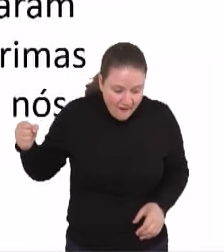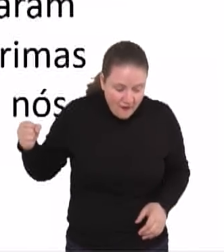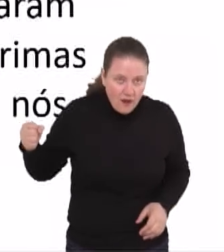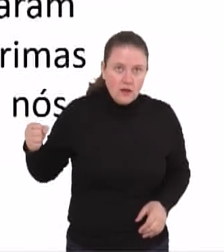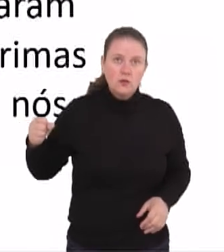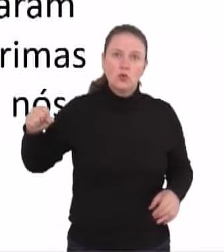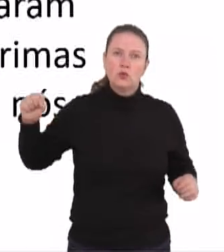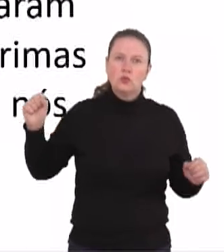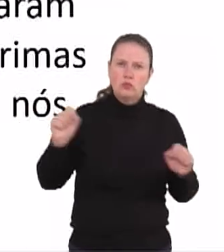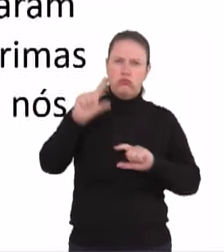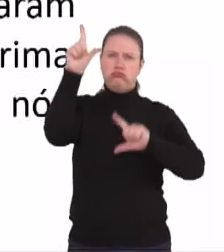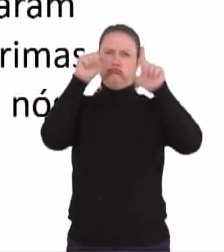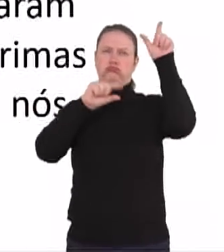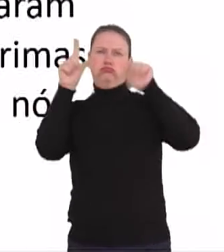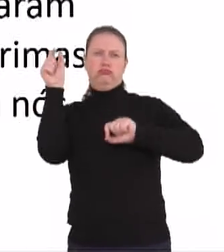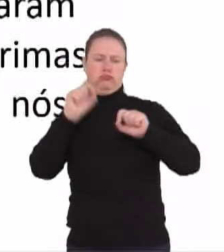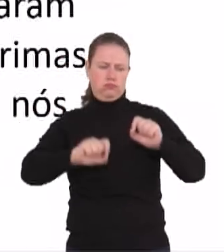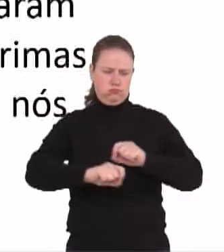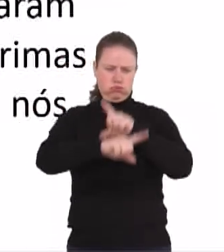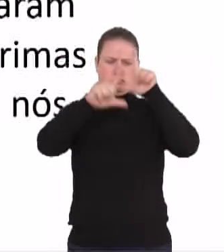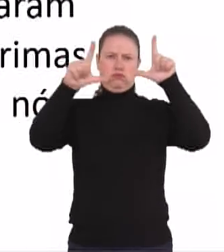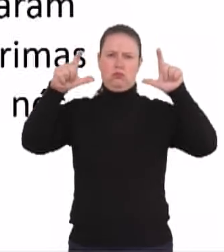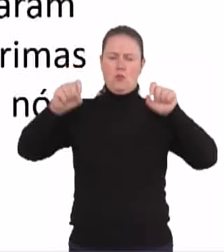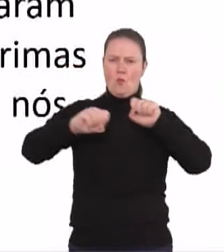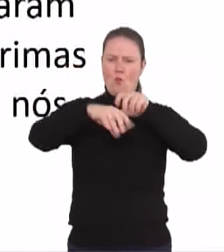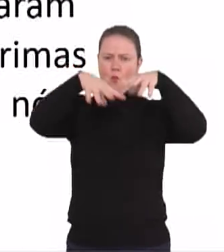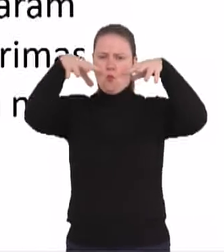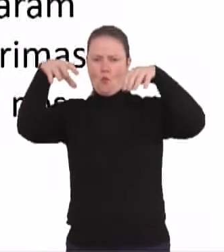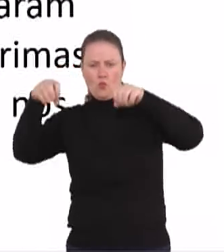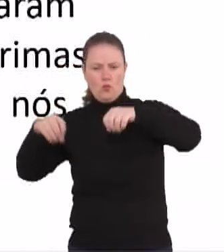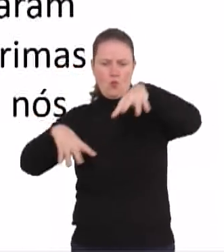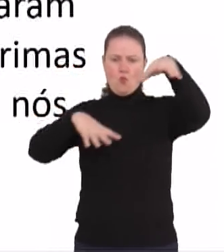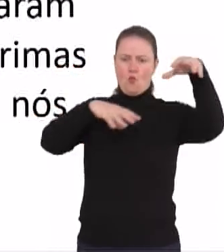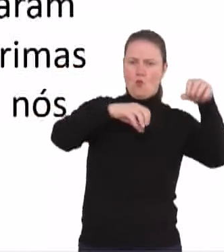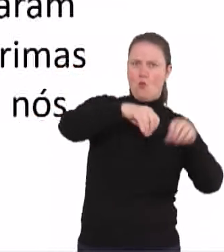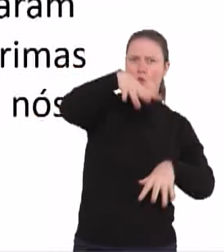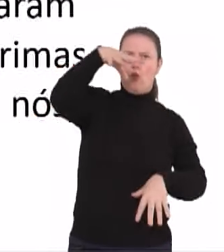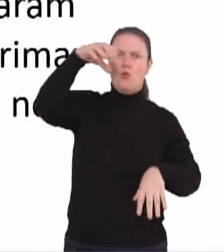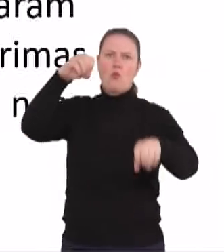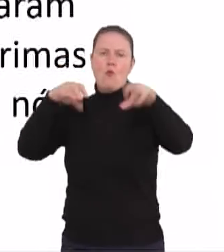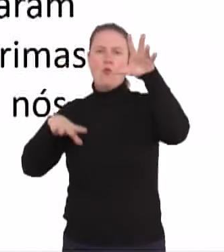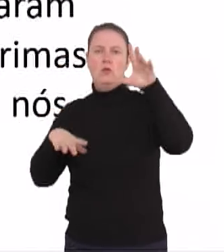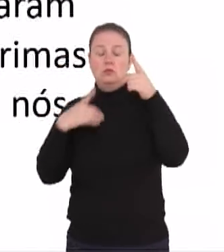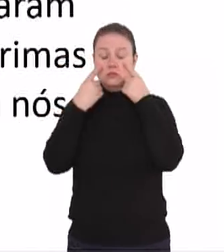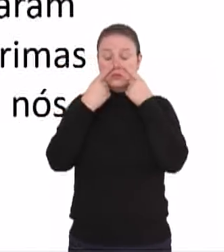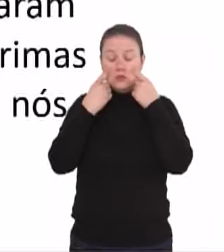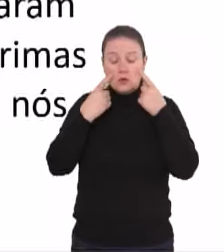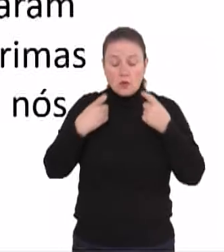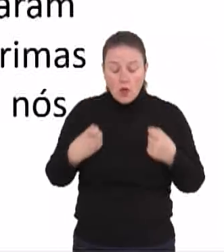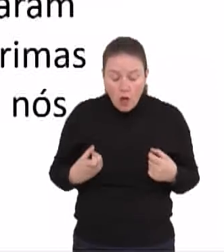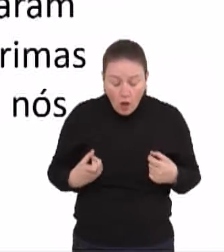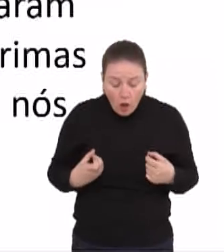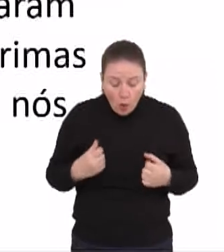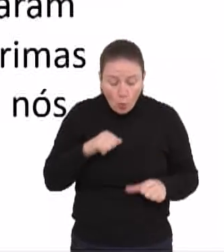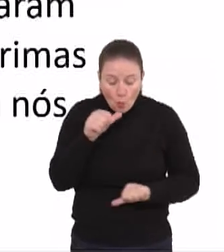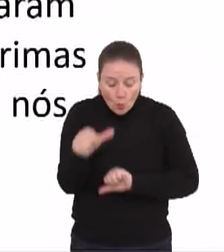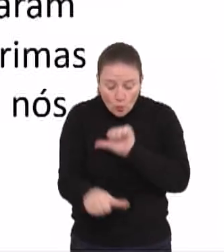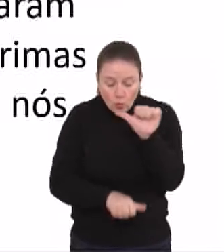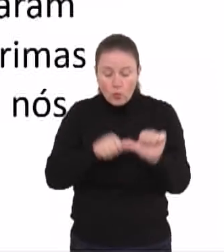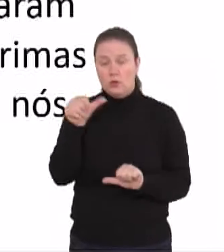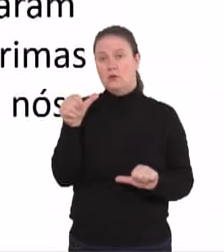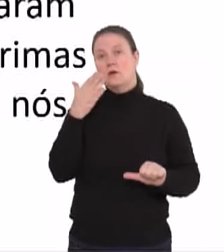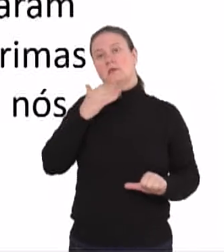voaram luzes faiscantes e risonhas para todos os lados. As lágrimas de Uru haviam se transformado